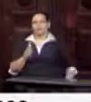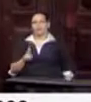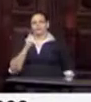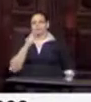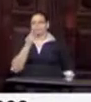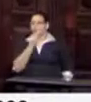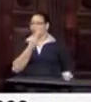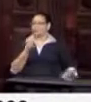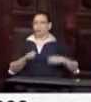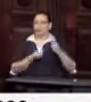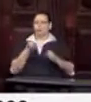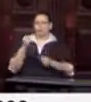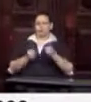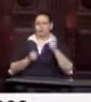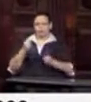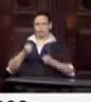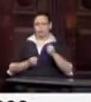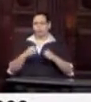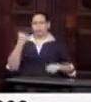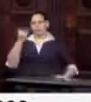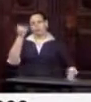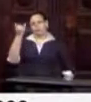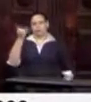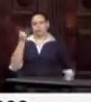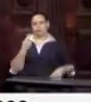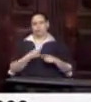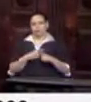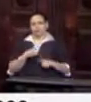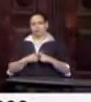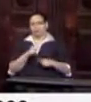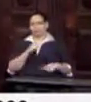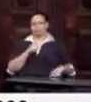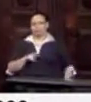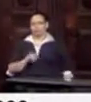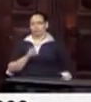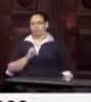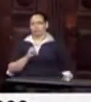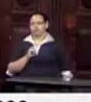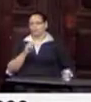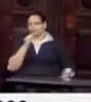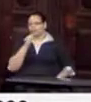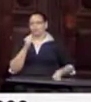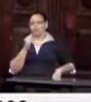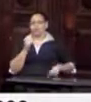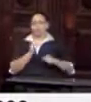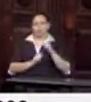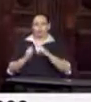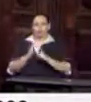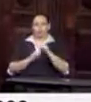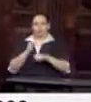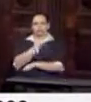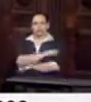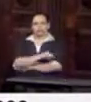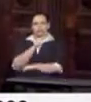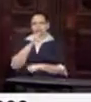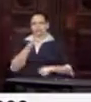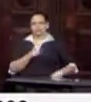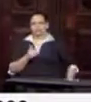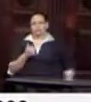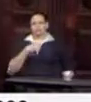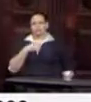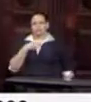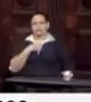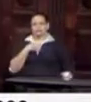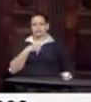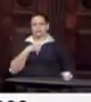restaurantes, como automóveis, são importantes, porque nós não vamos retomar a economia do Rio de Janeiro sem estarmos